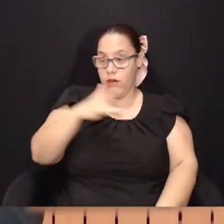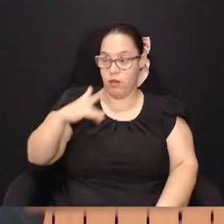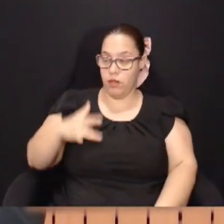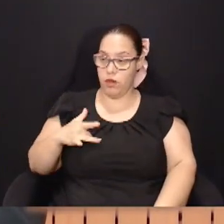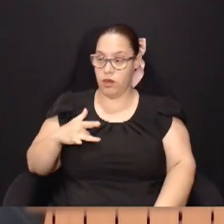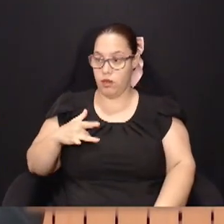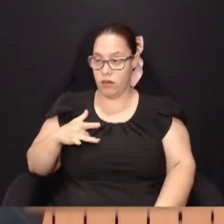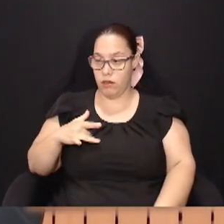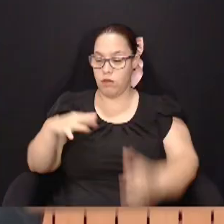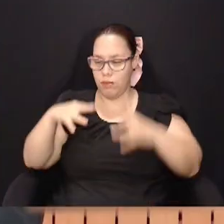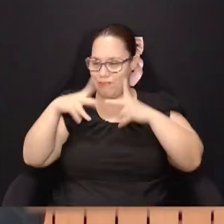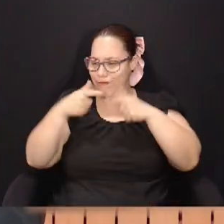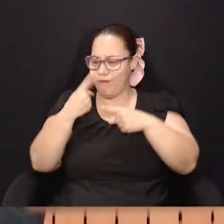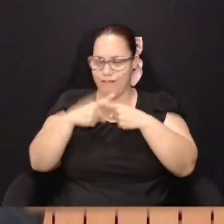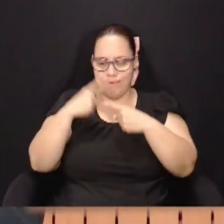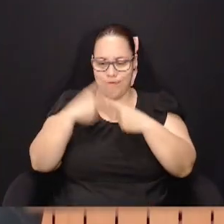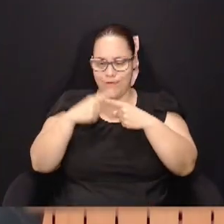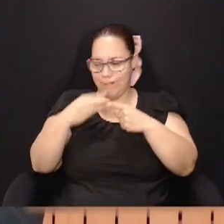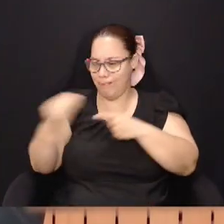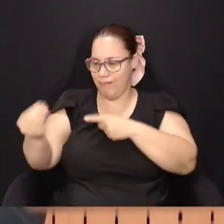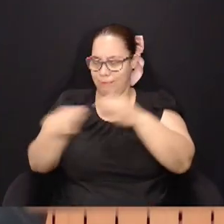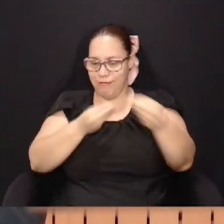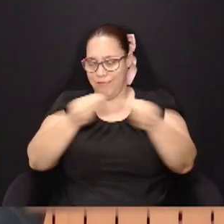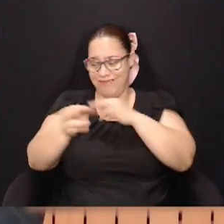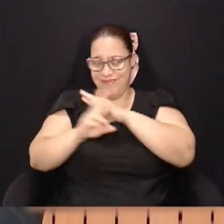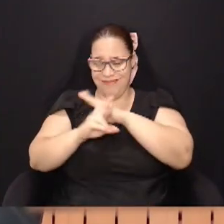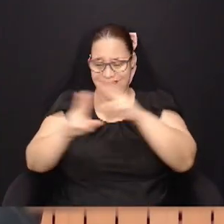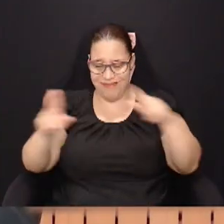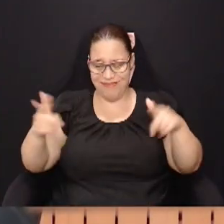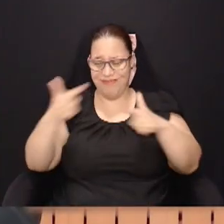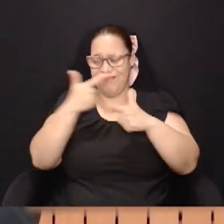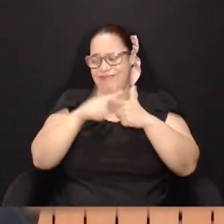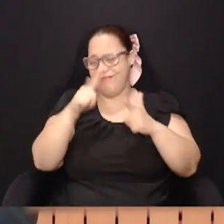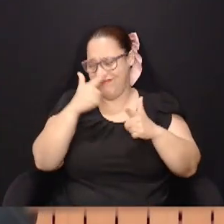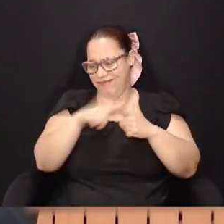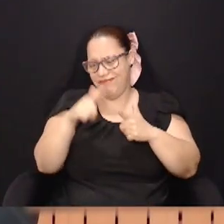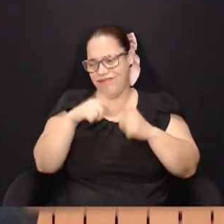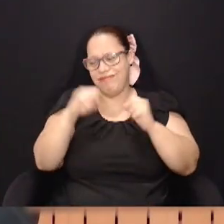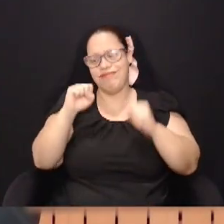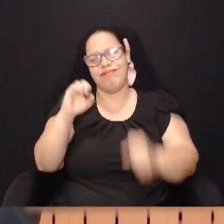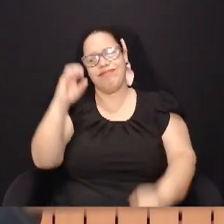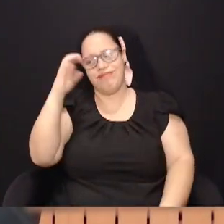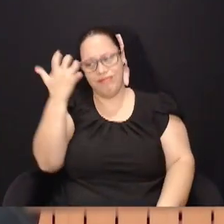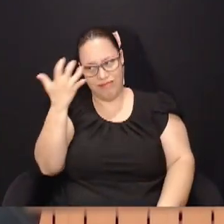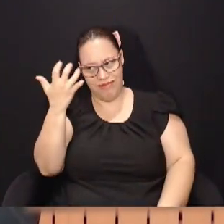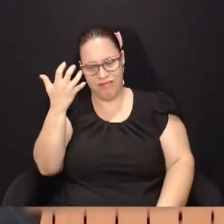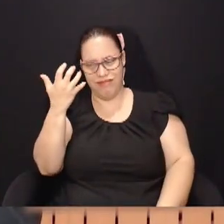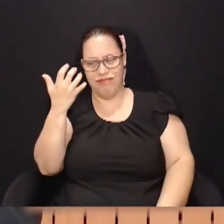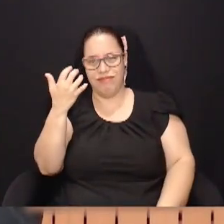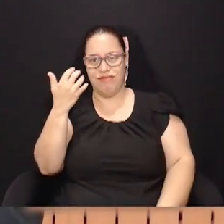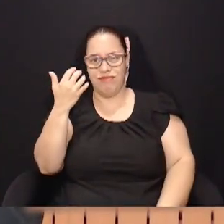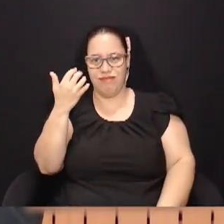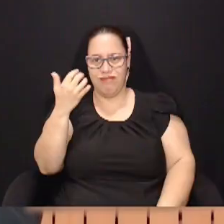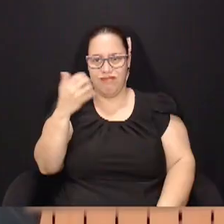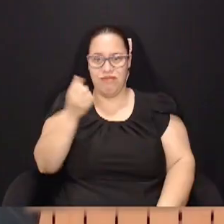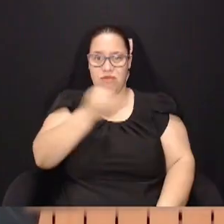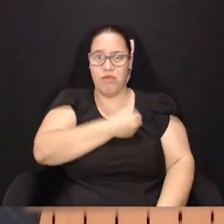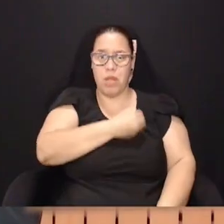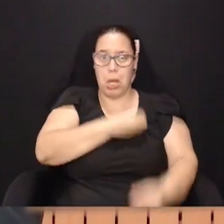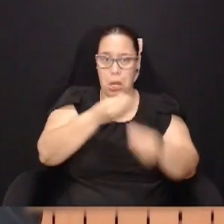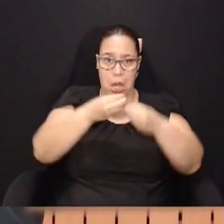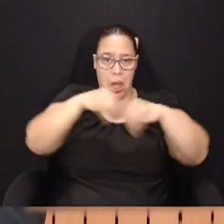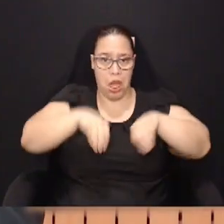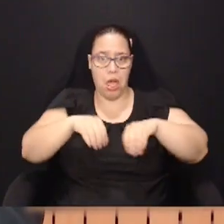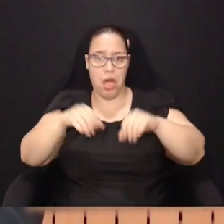porque realmente ela leva a diversos problemas que pode trazer inúmeros prejuízos à saúde das